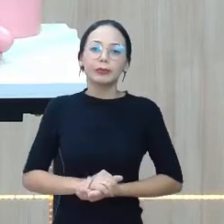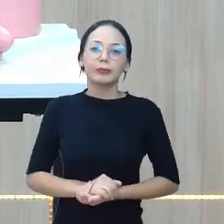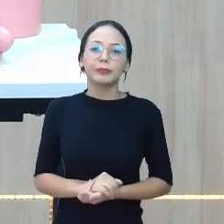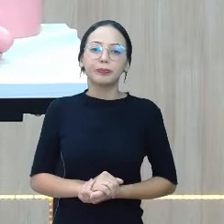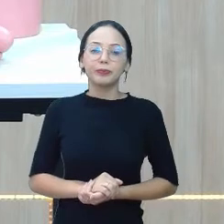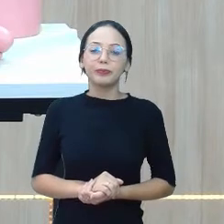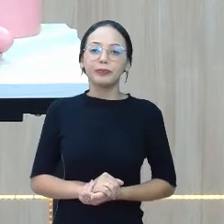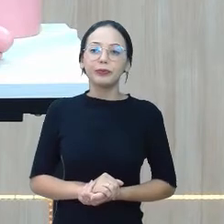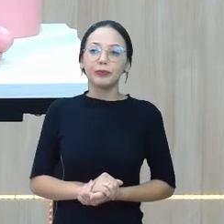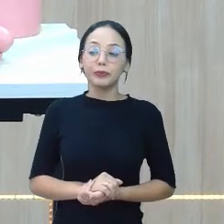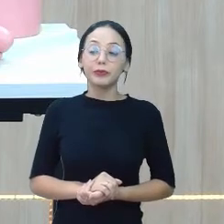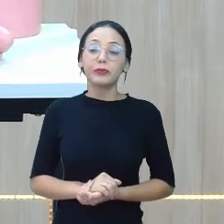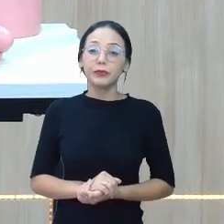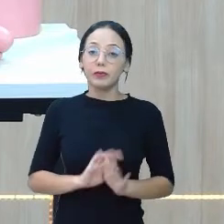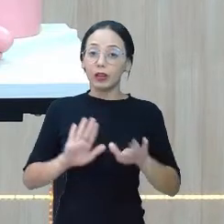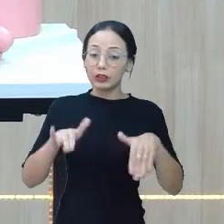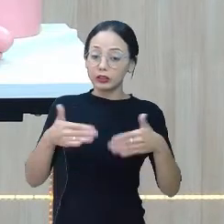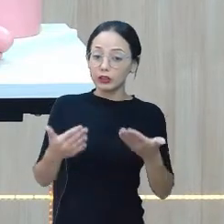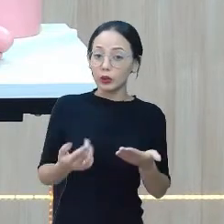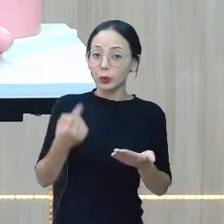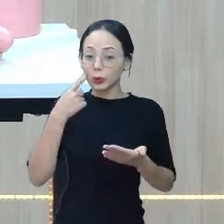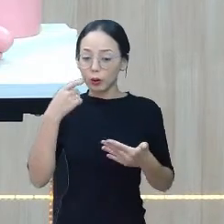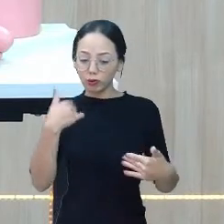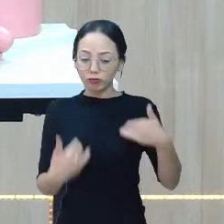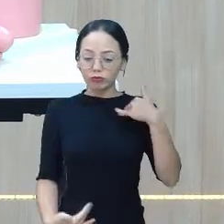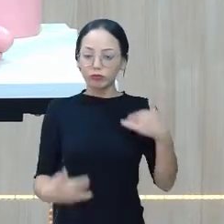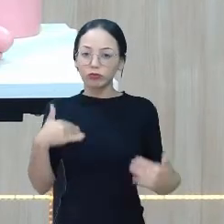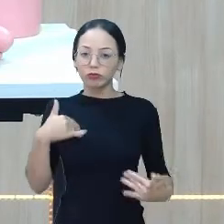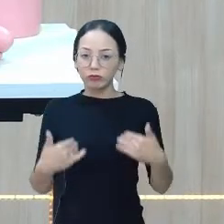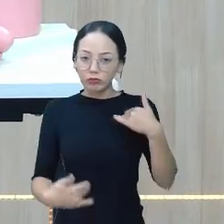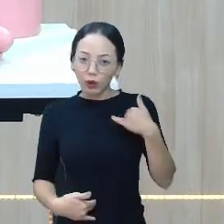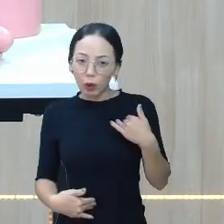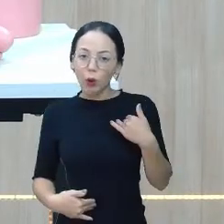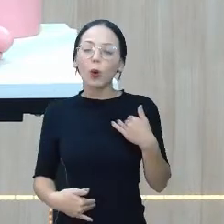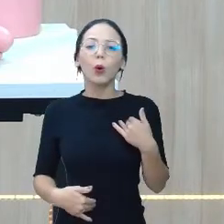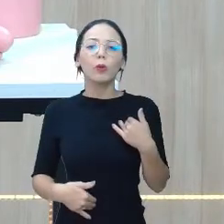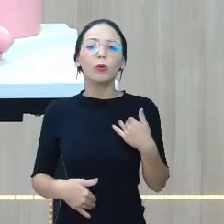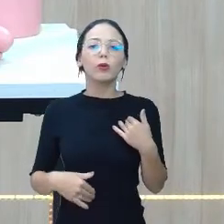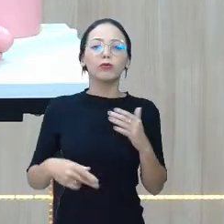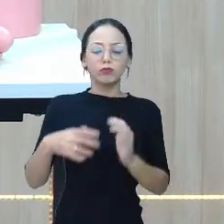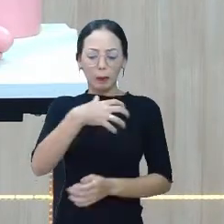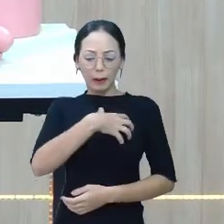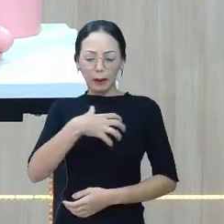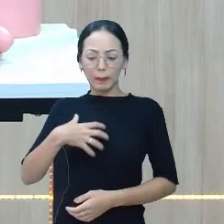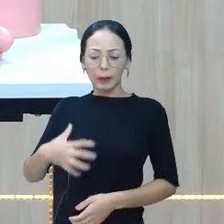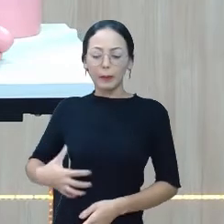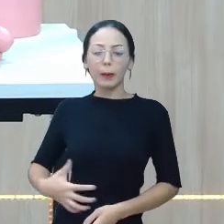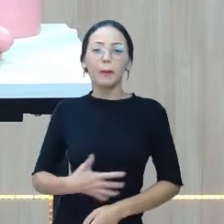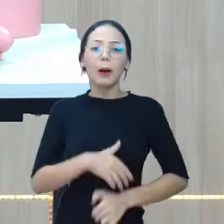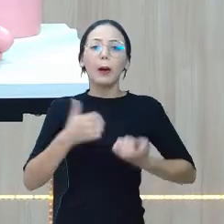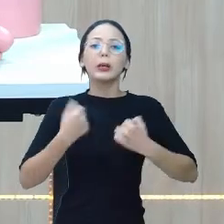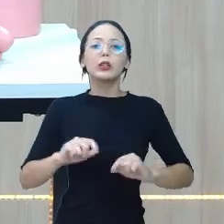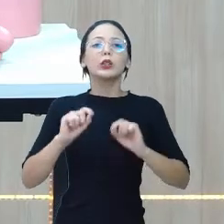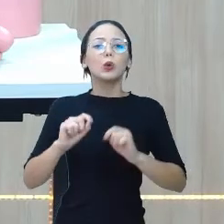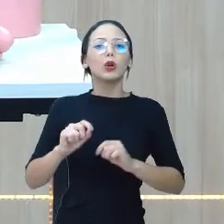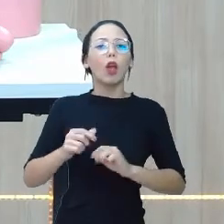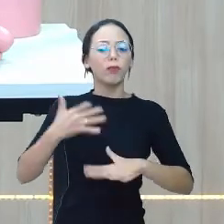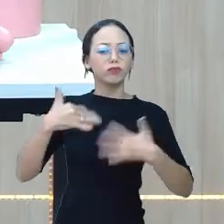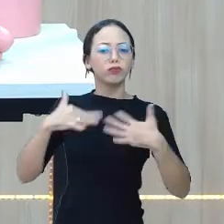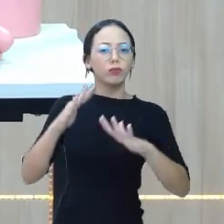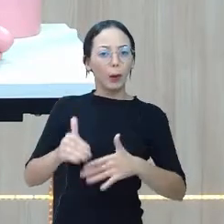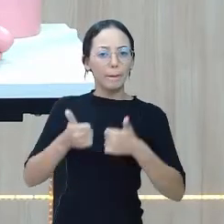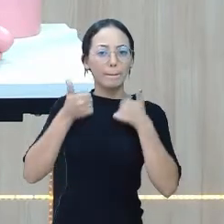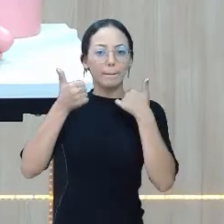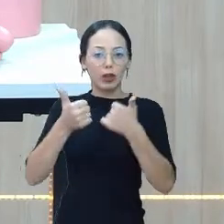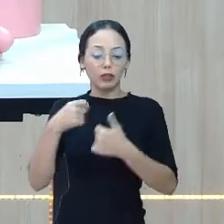determinado indivíduo. Então, a questão do nosso corpo, né, a questão desses órgãos, eles precisam funcionar bem. E nós